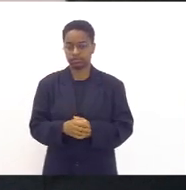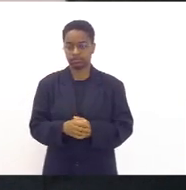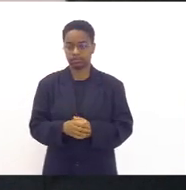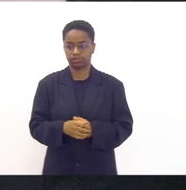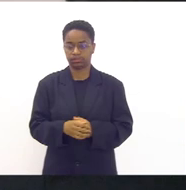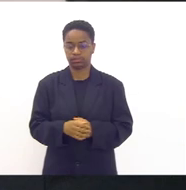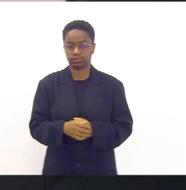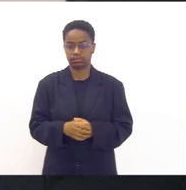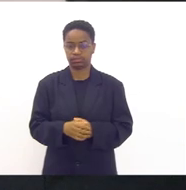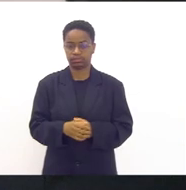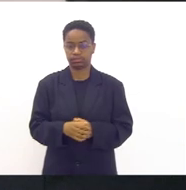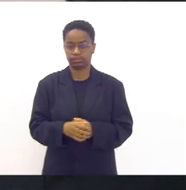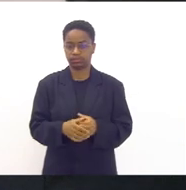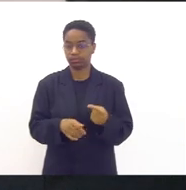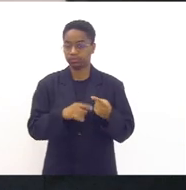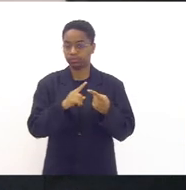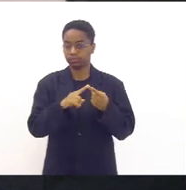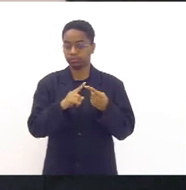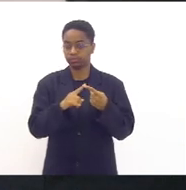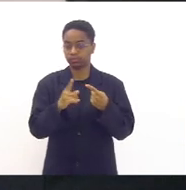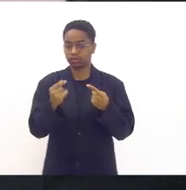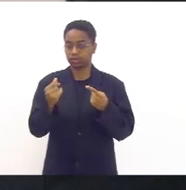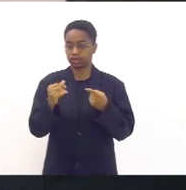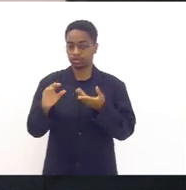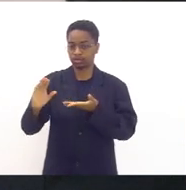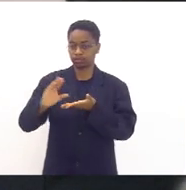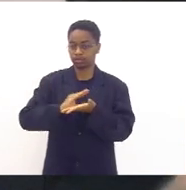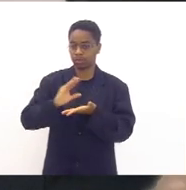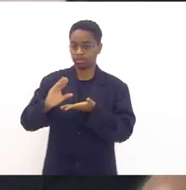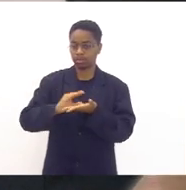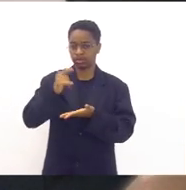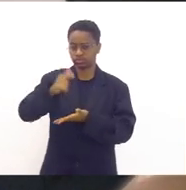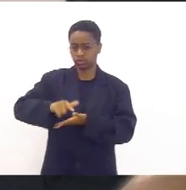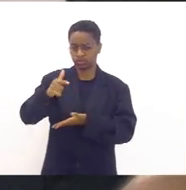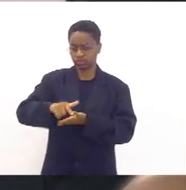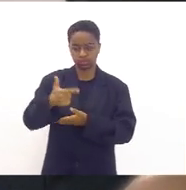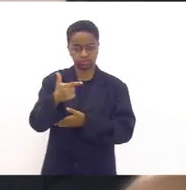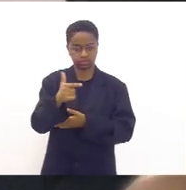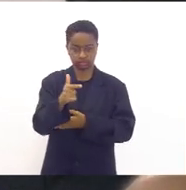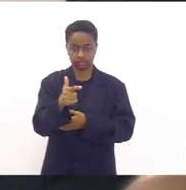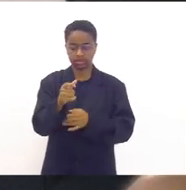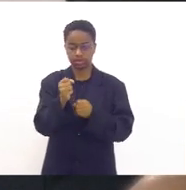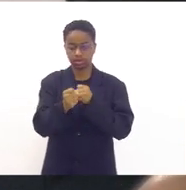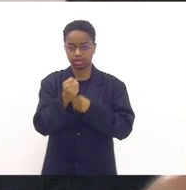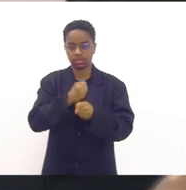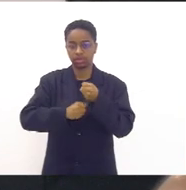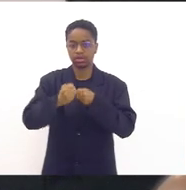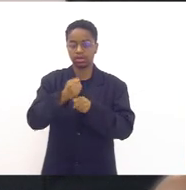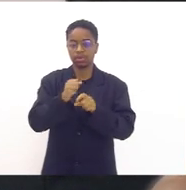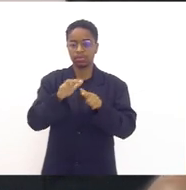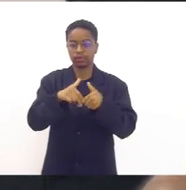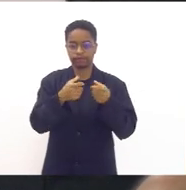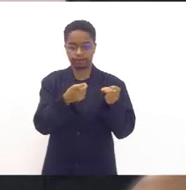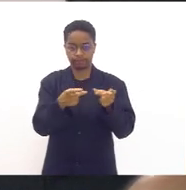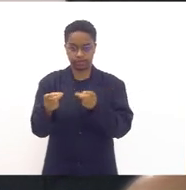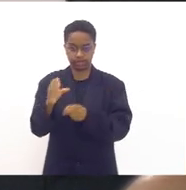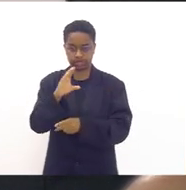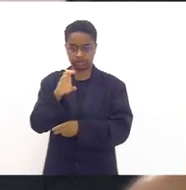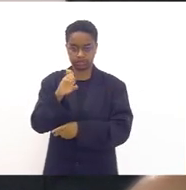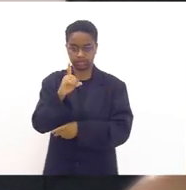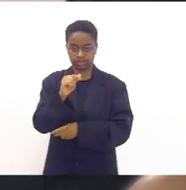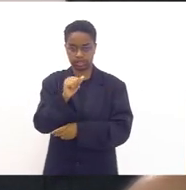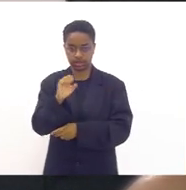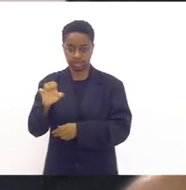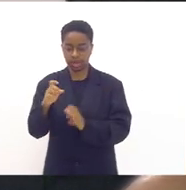é a entrada de receitas não recorrentes no ano passado, por conta da outorga da SEDAI, que ocorreu em fevereiro, março